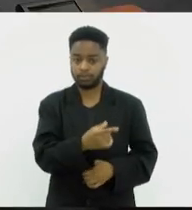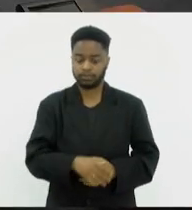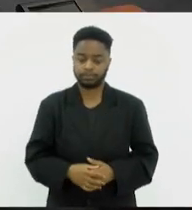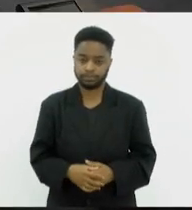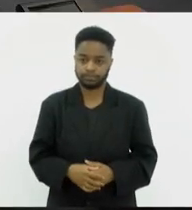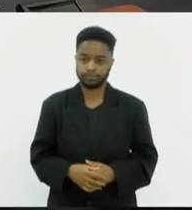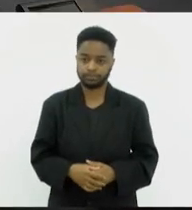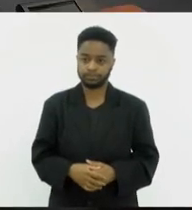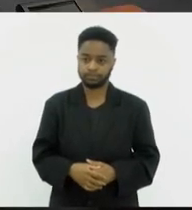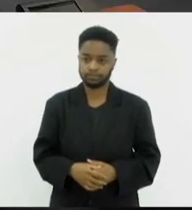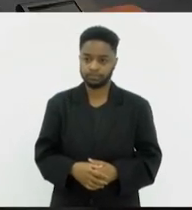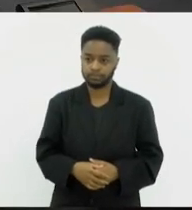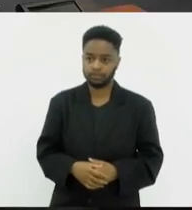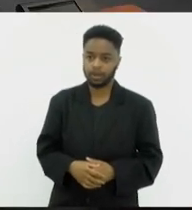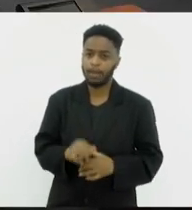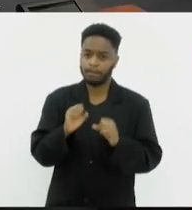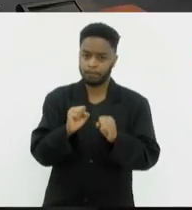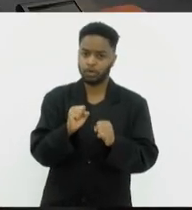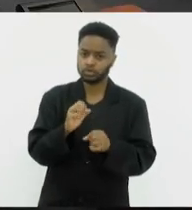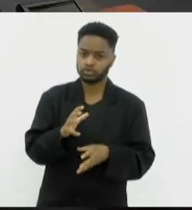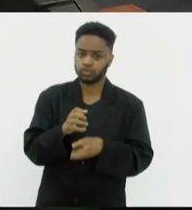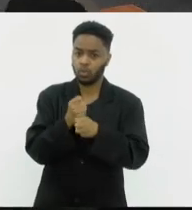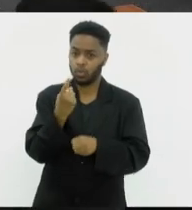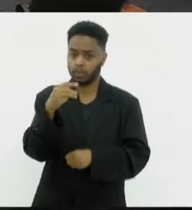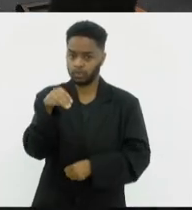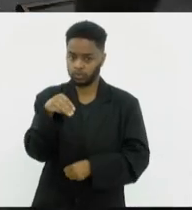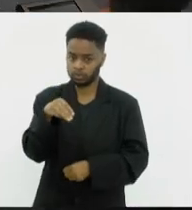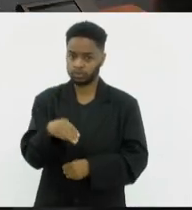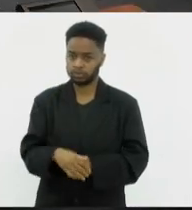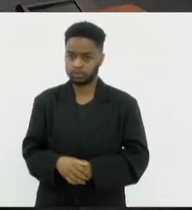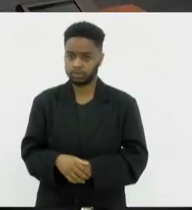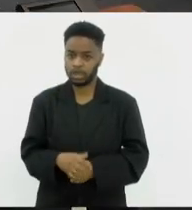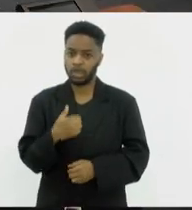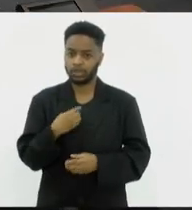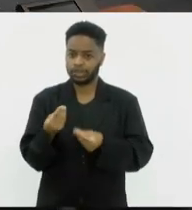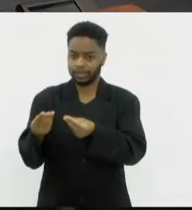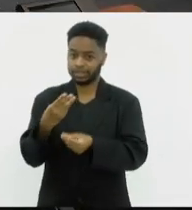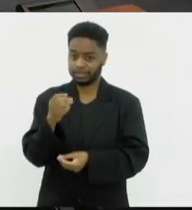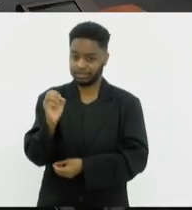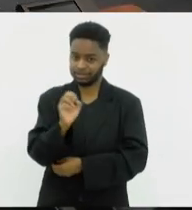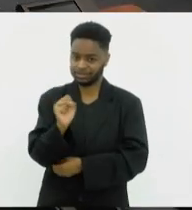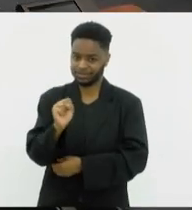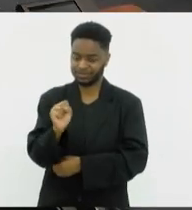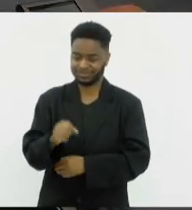Eu serei, Vossa Excelência pode contar um minuto. Eu vou te dar 30 segundos.